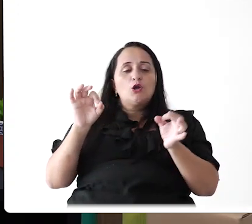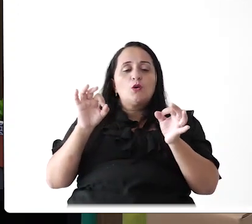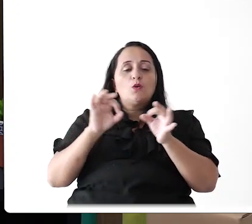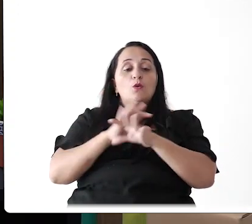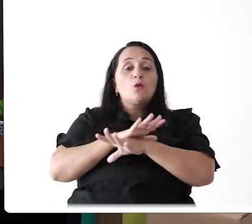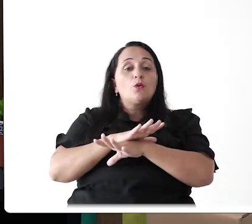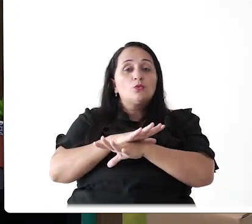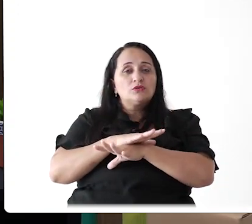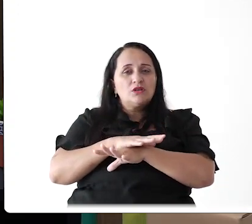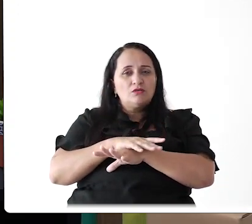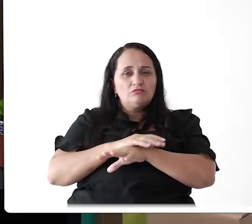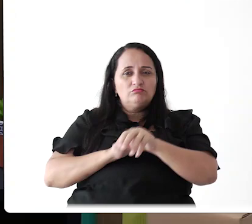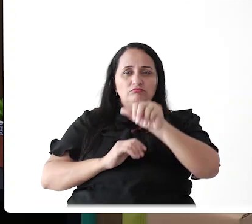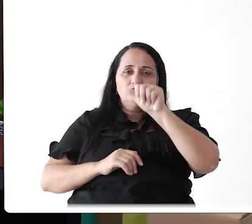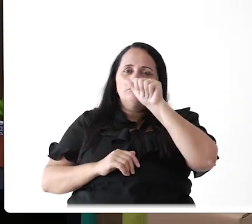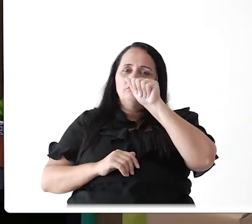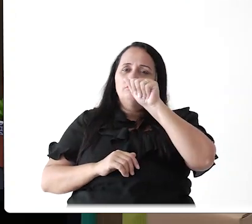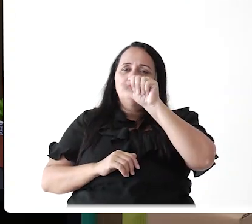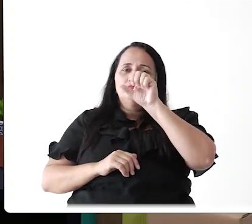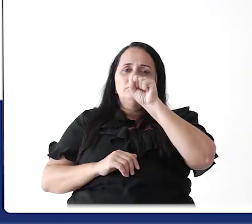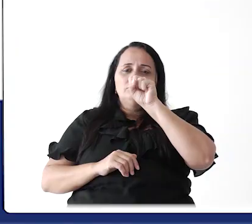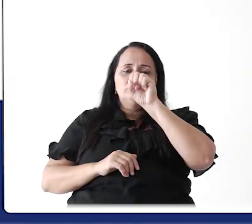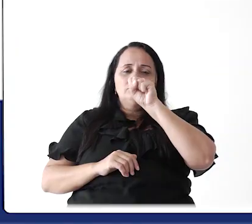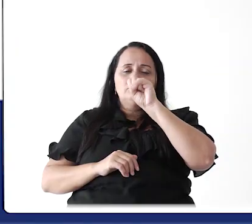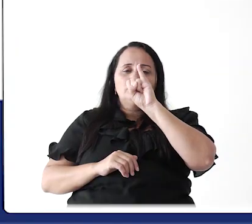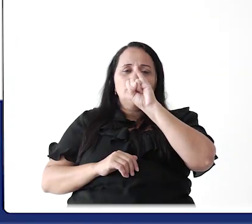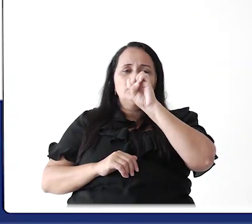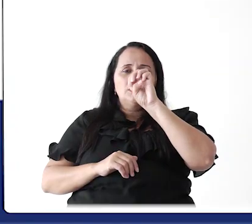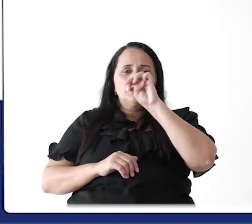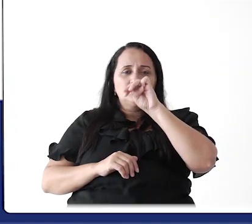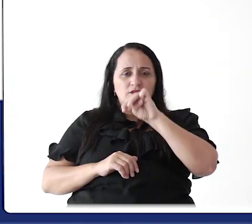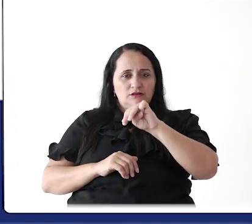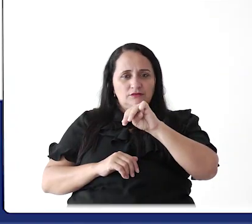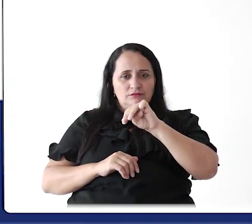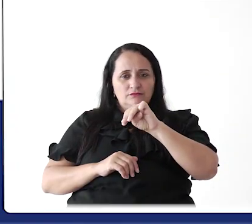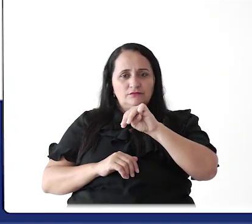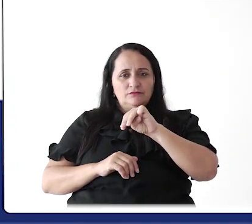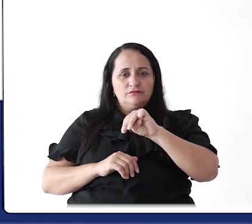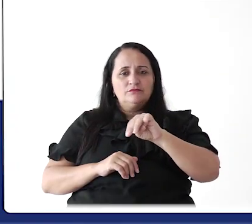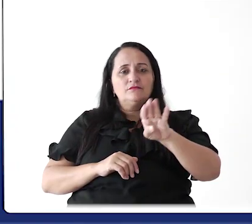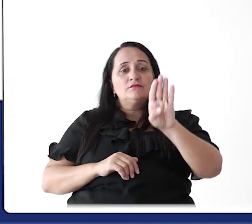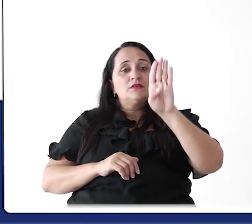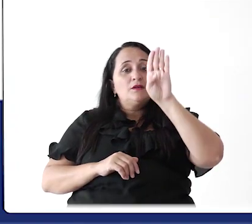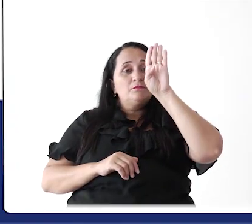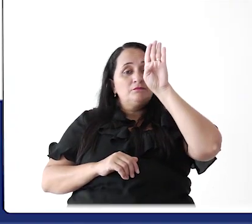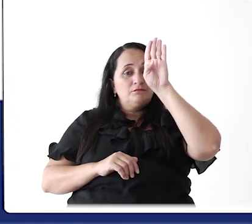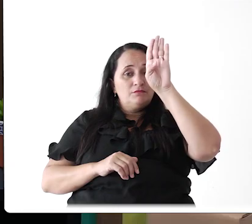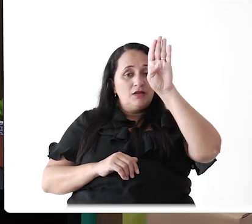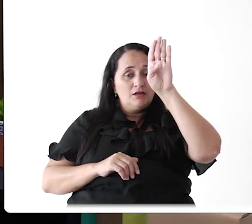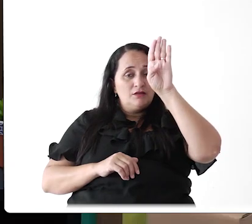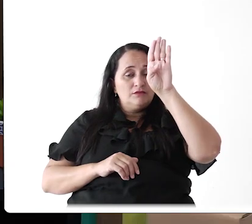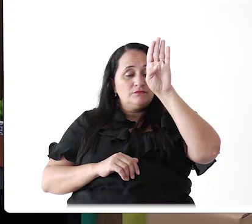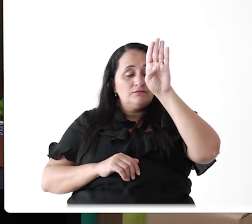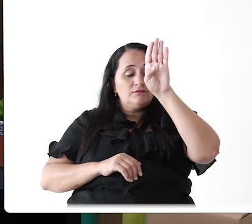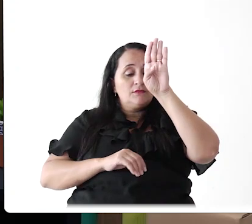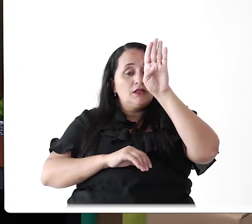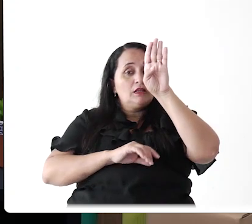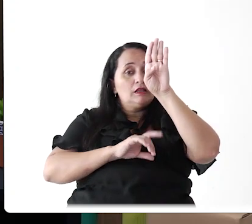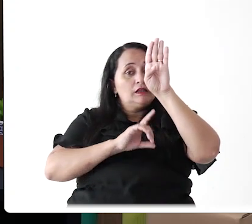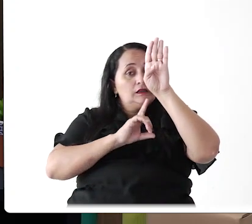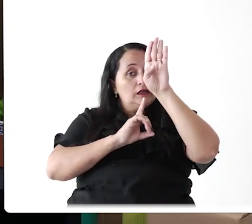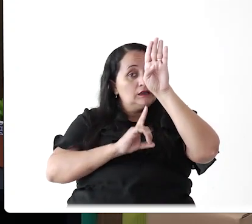conclusão, que estão destacadas na letra B e na letra D. Só nos